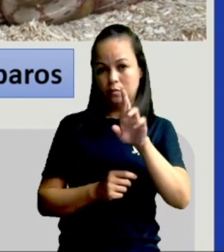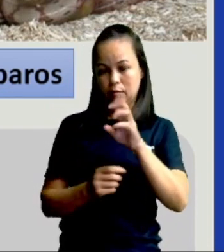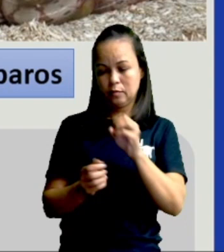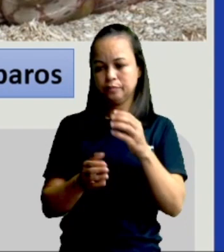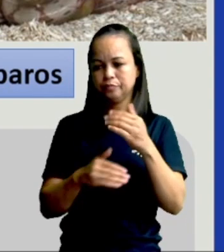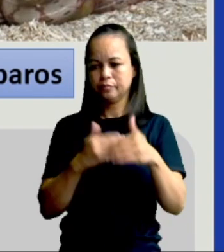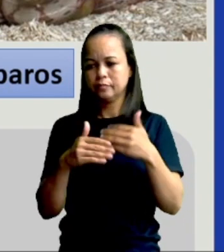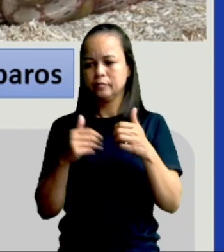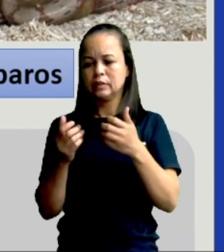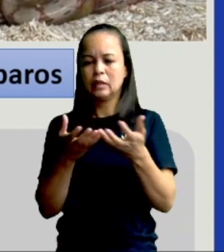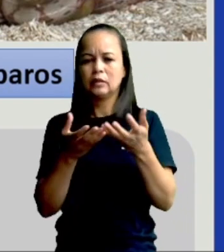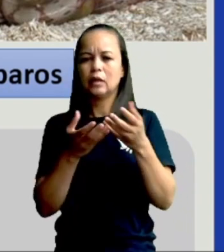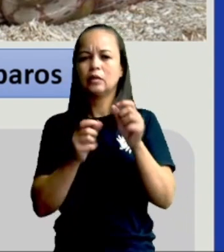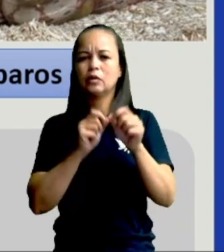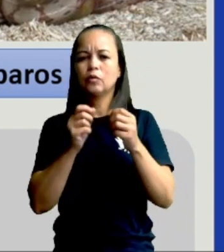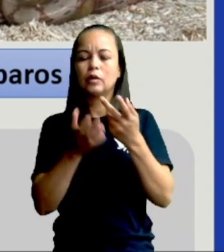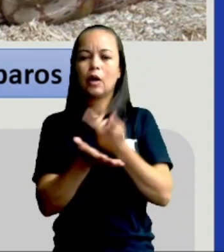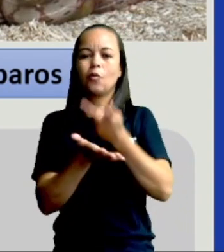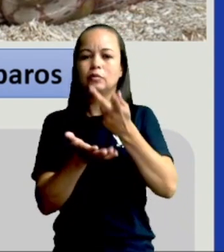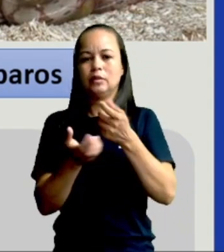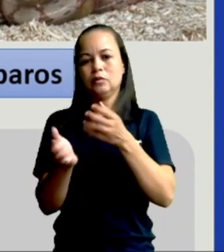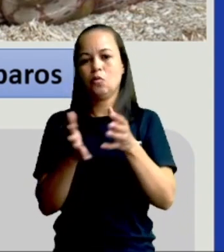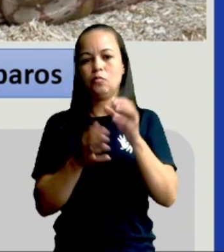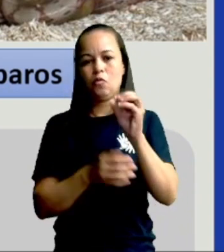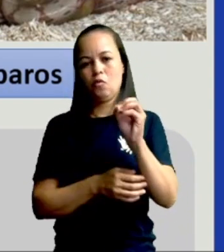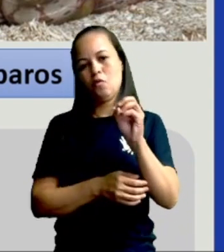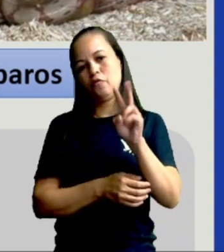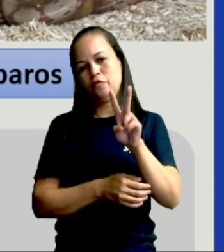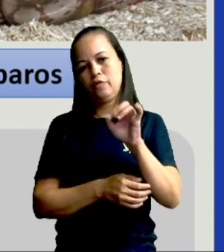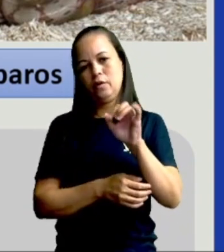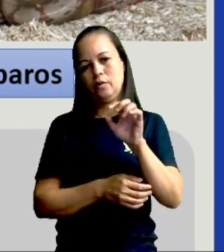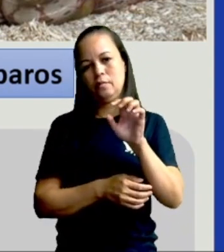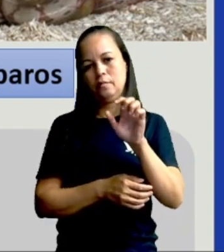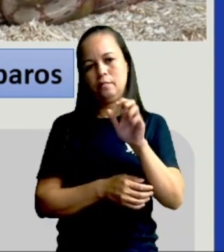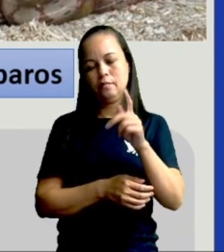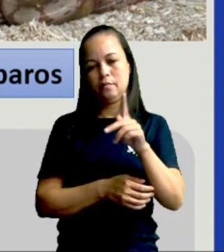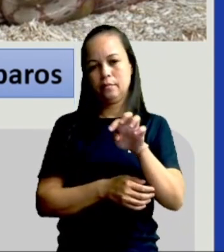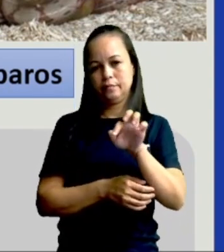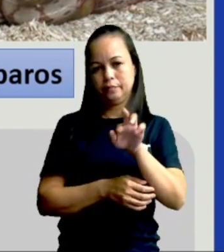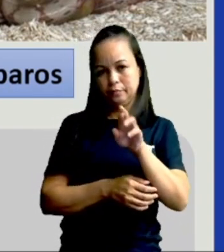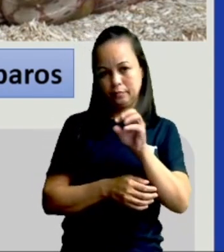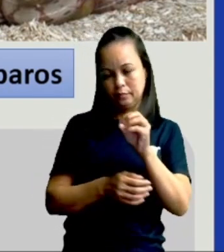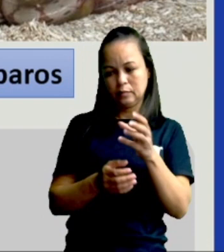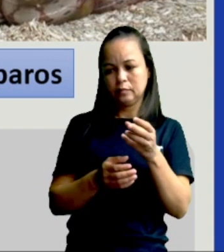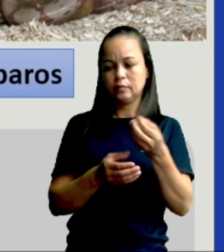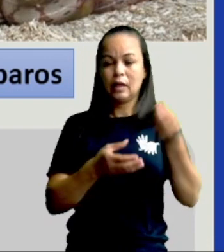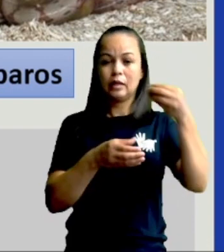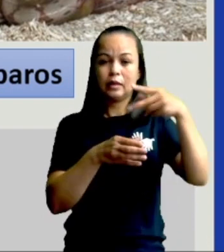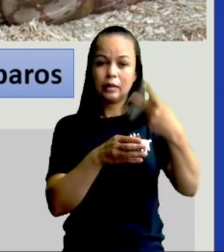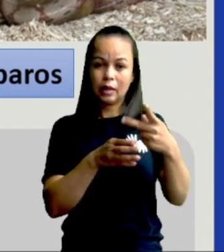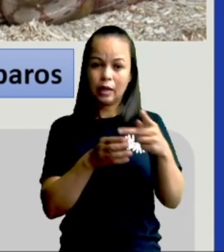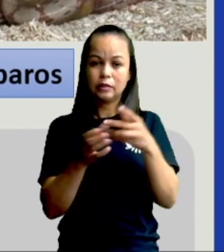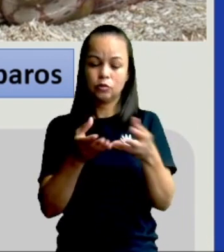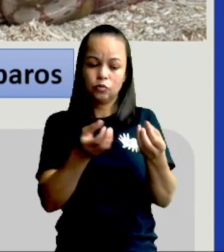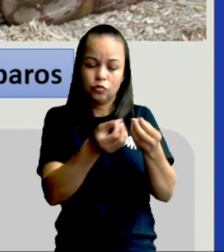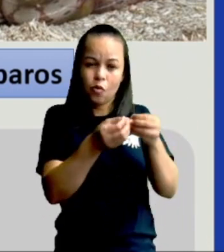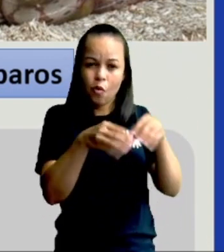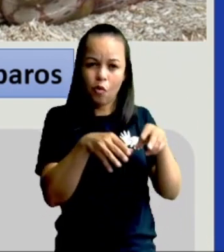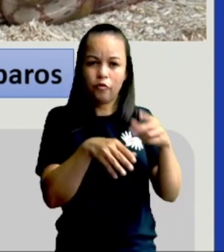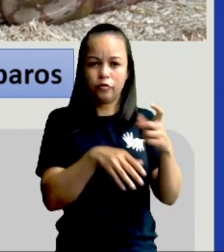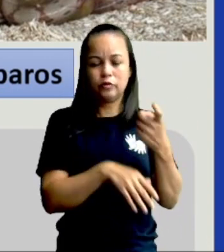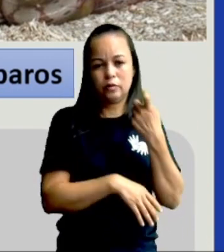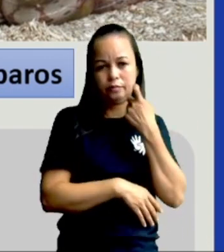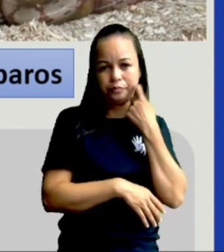no exterior, como ocorre com os ovíparos. Então, dentro do oviduto da